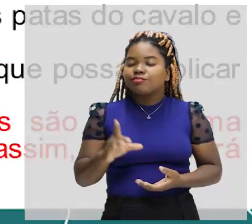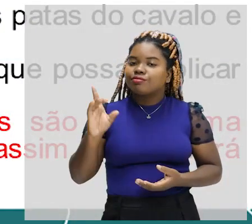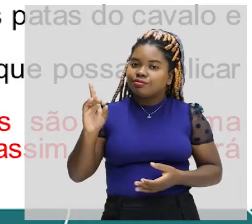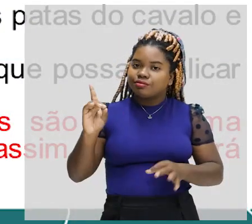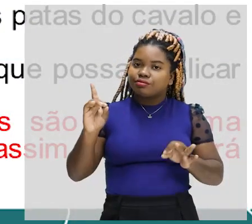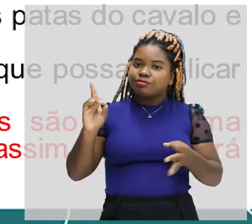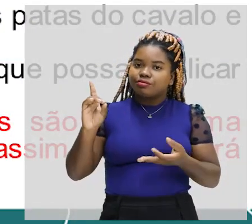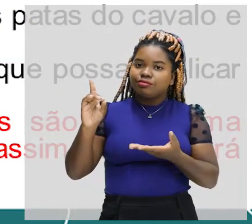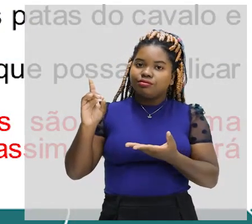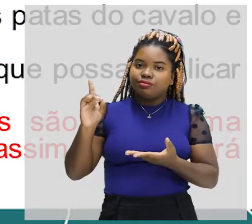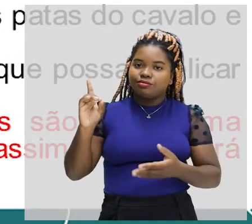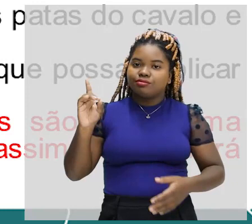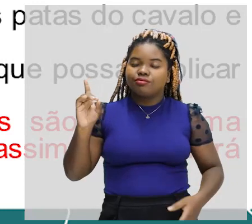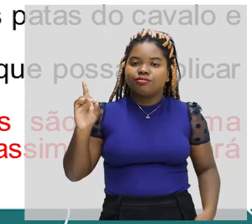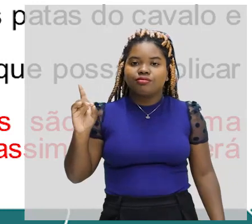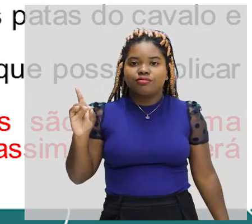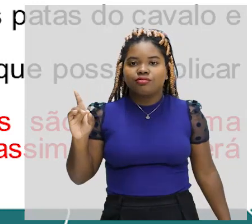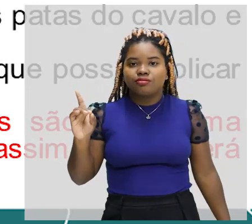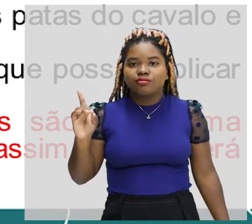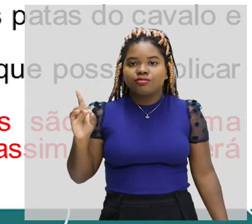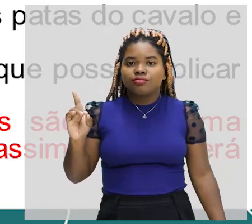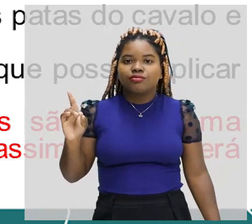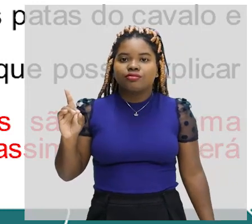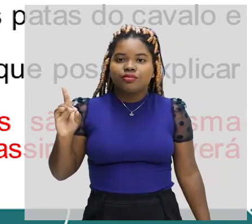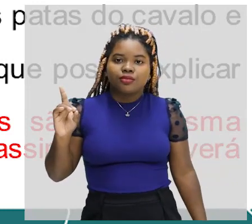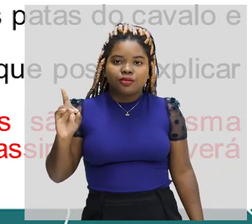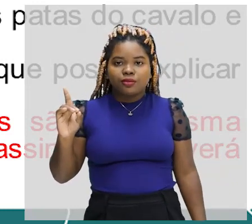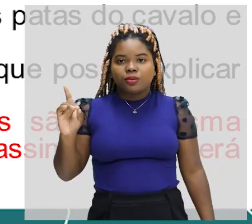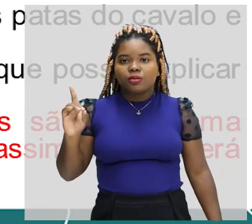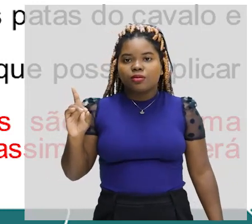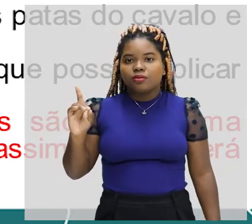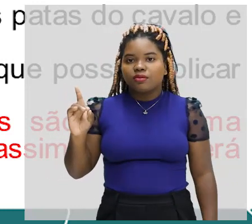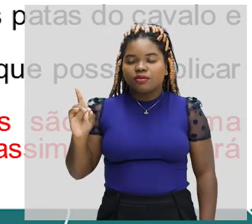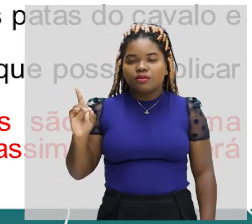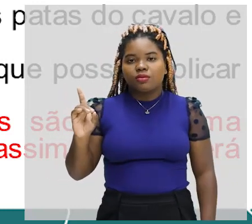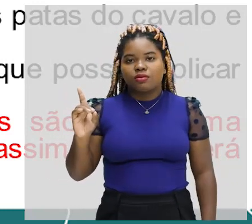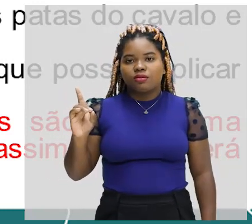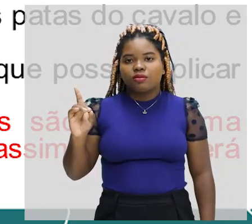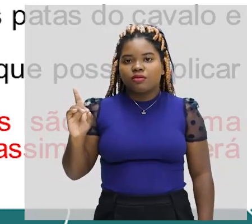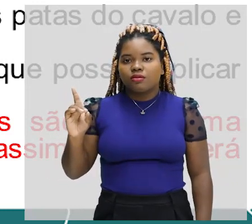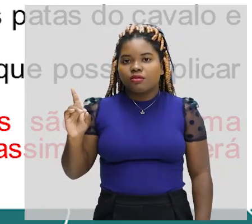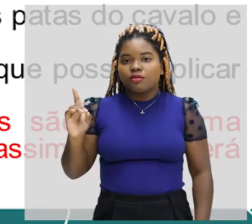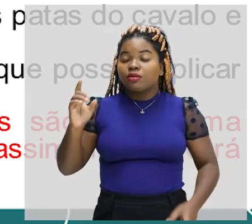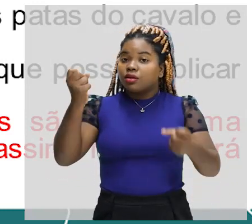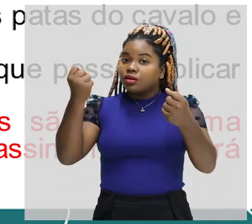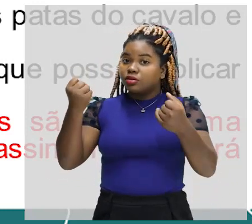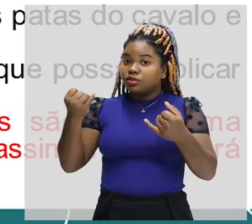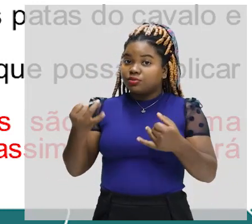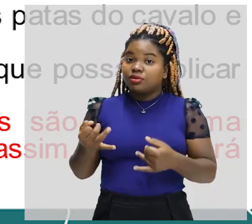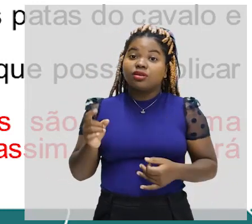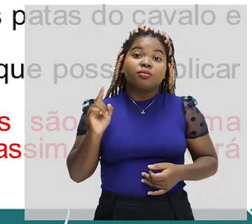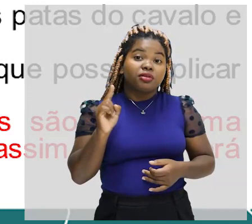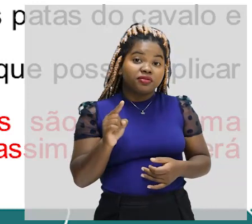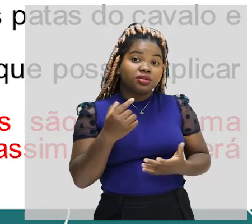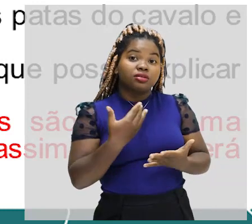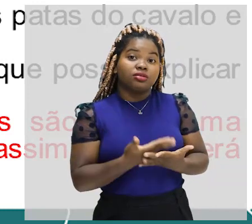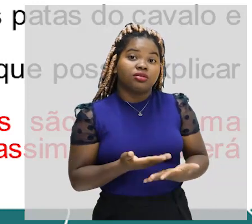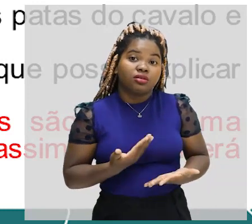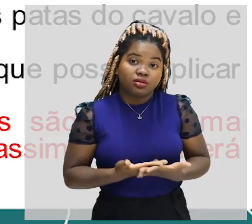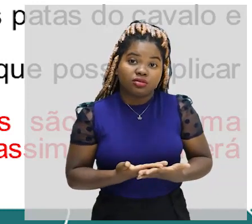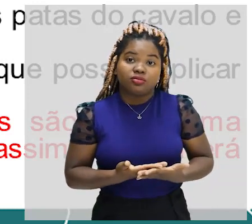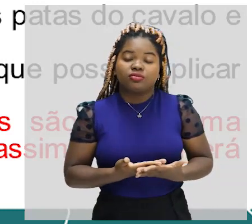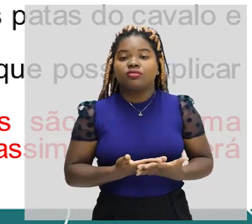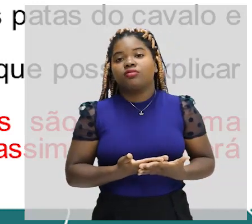Então, a alternativa correta é a letra D, tá certo? Expliquei isso na aula. Eu